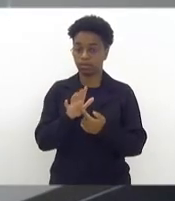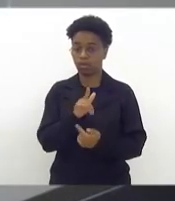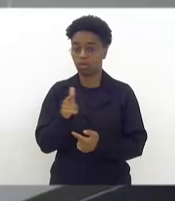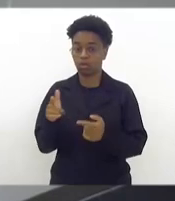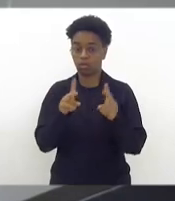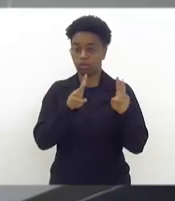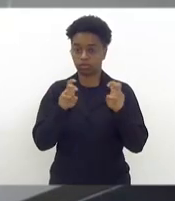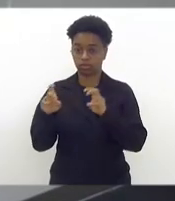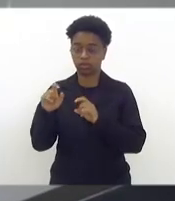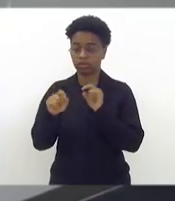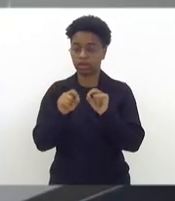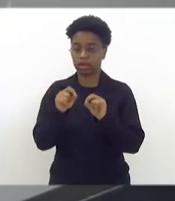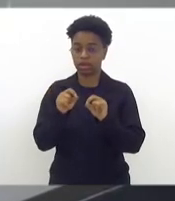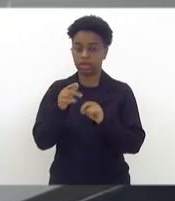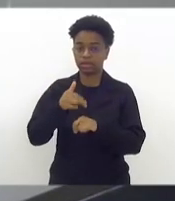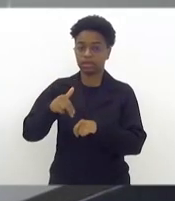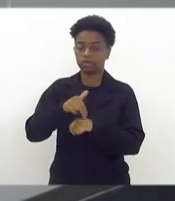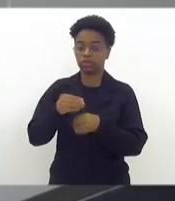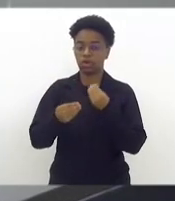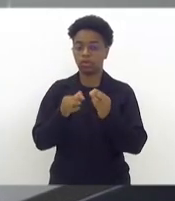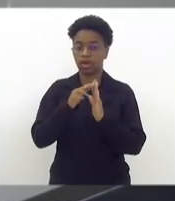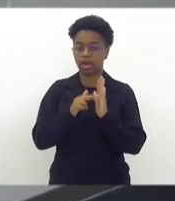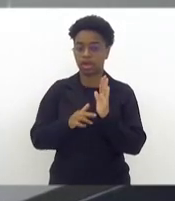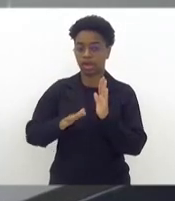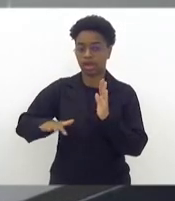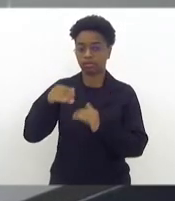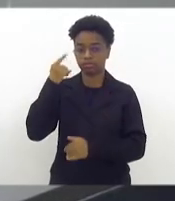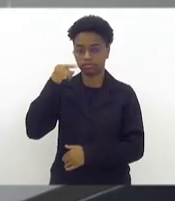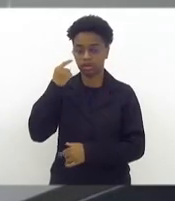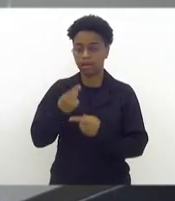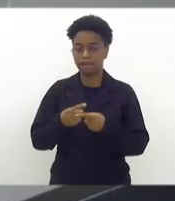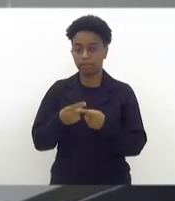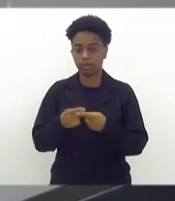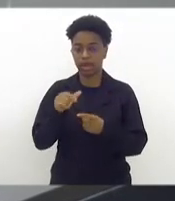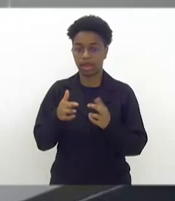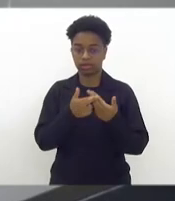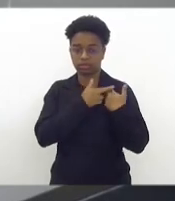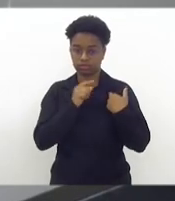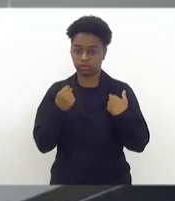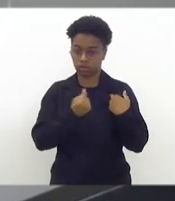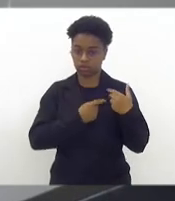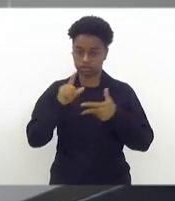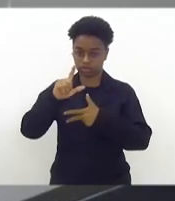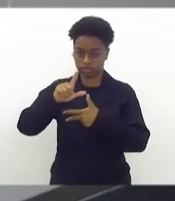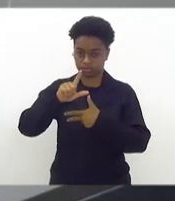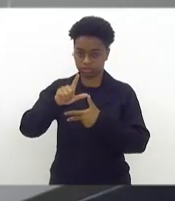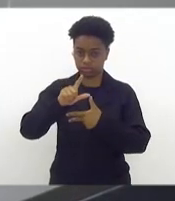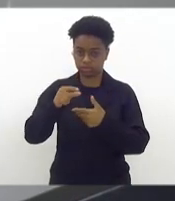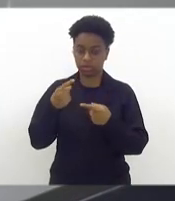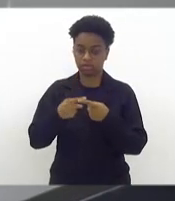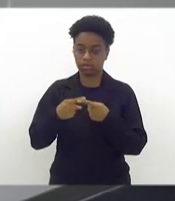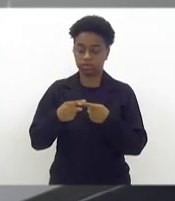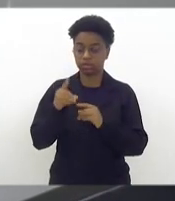que são os temas relacionados a normas gerais de direito. Que aí, nesse caso, a competência é nossa, Poder Legislativo. São normas gerais de direito